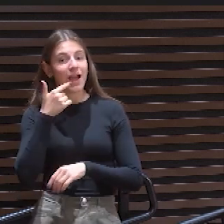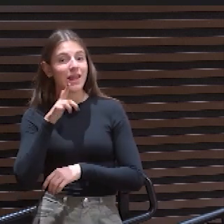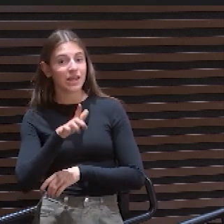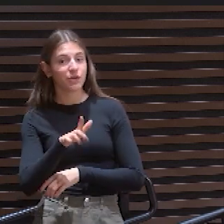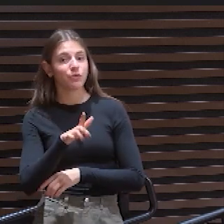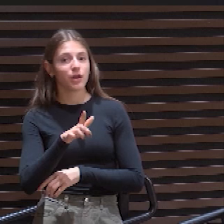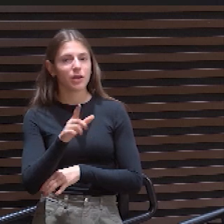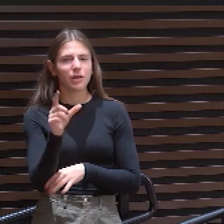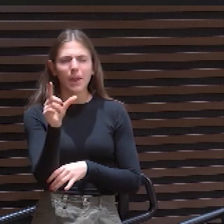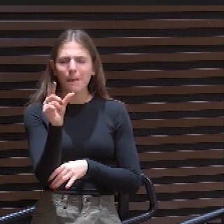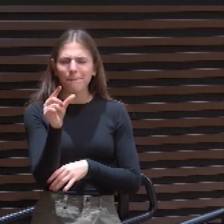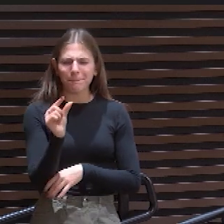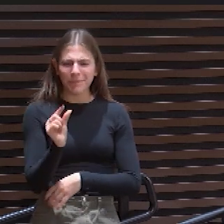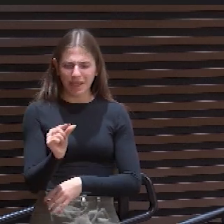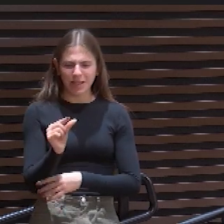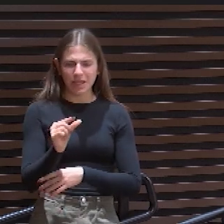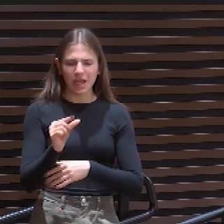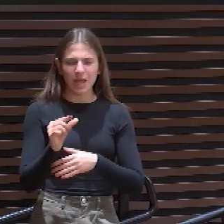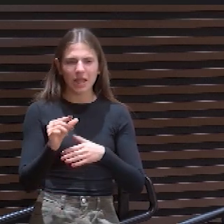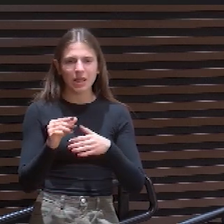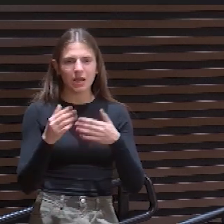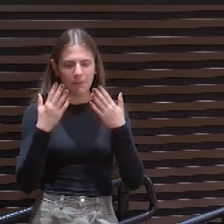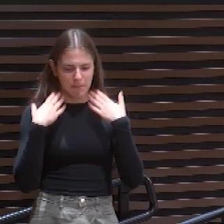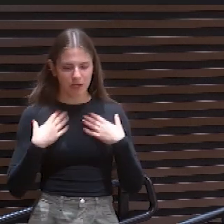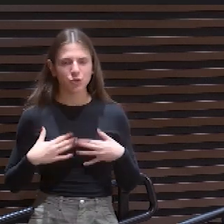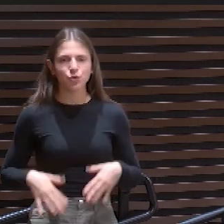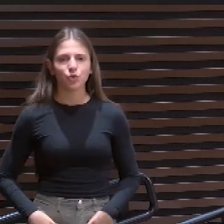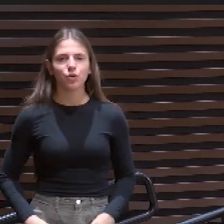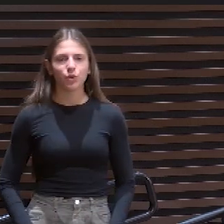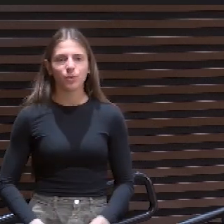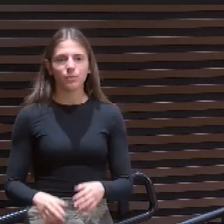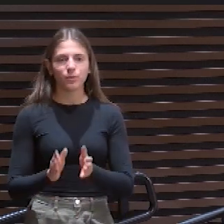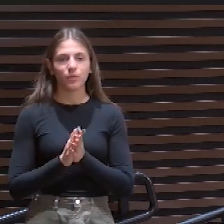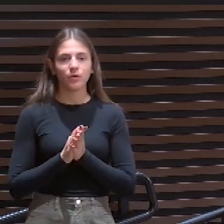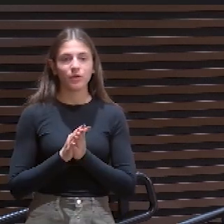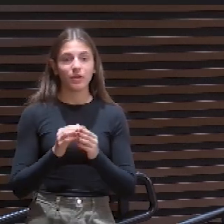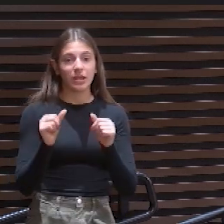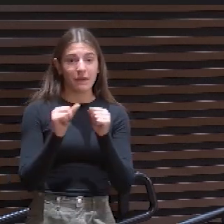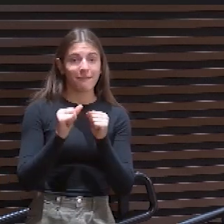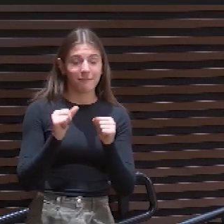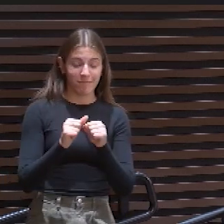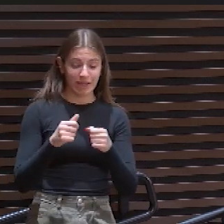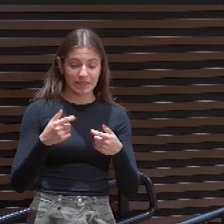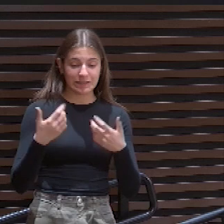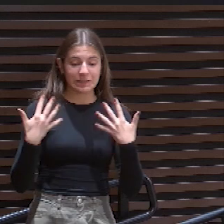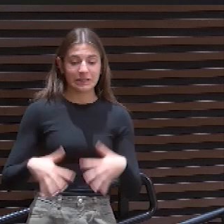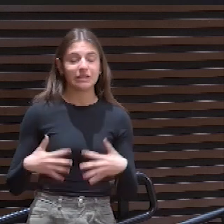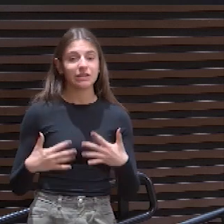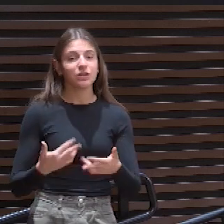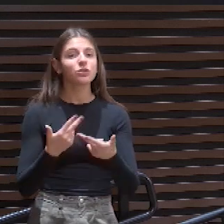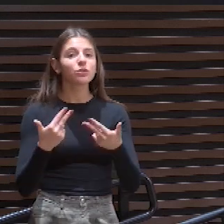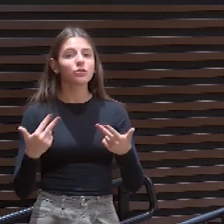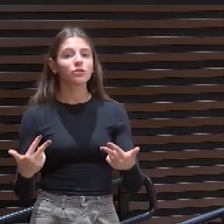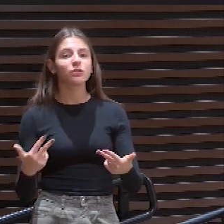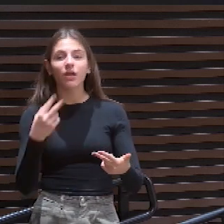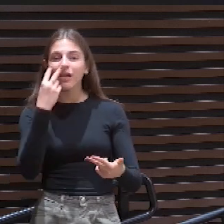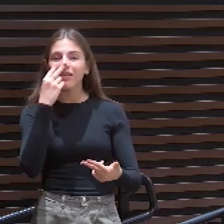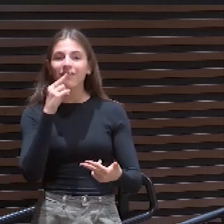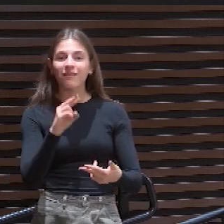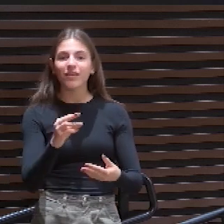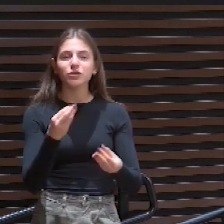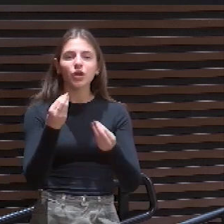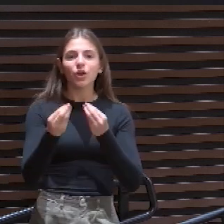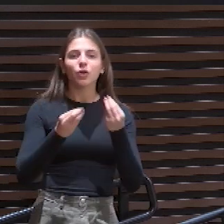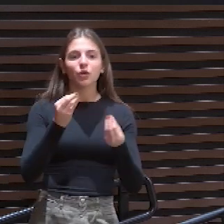língua, pequeno órgão, se gaba de grandes coisas. Vede como uma fagulha põe em